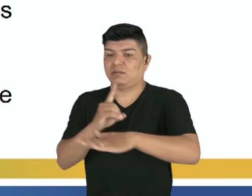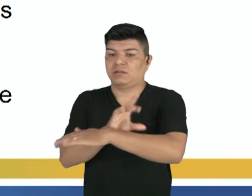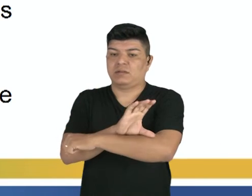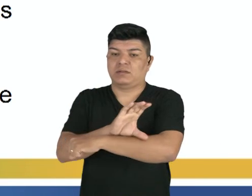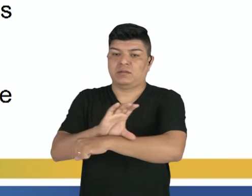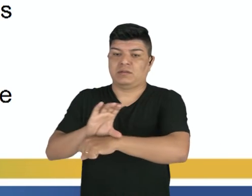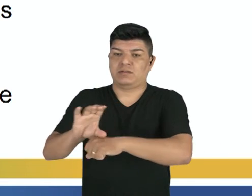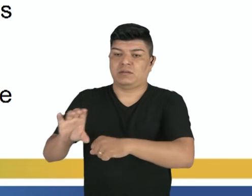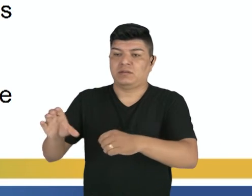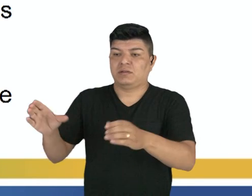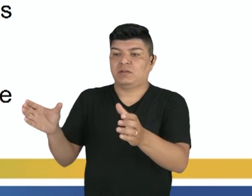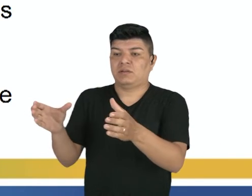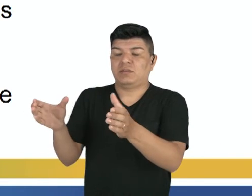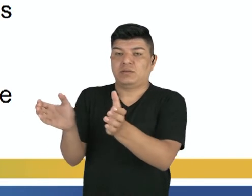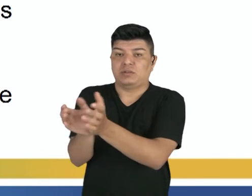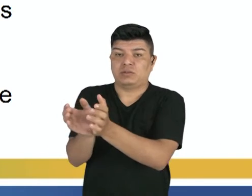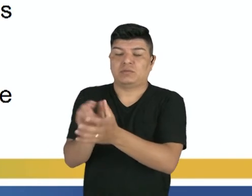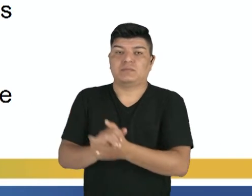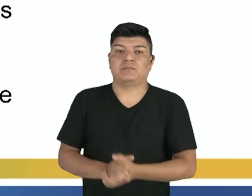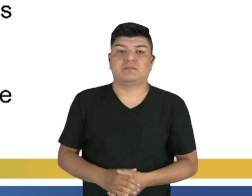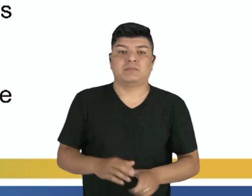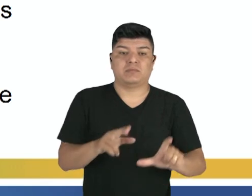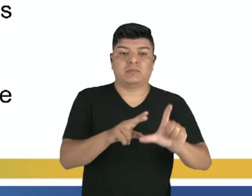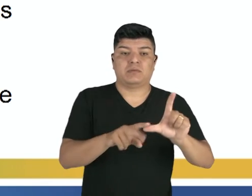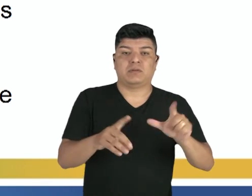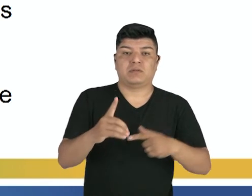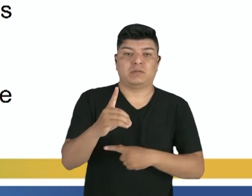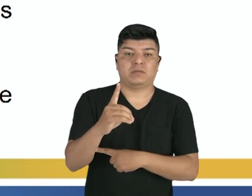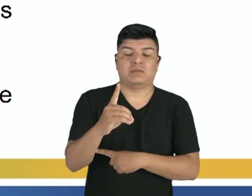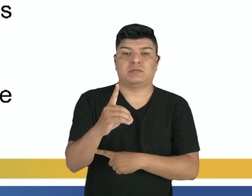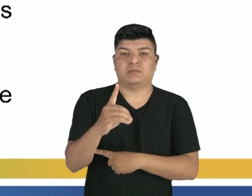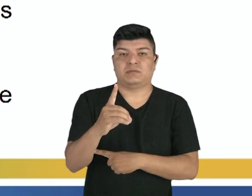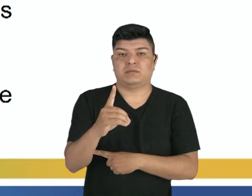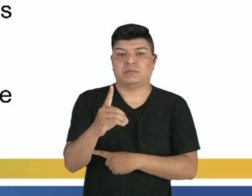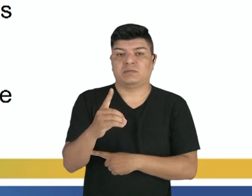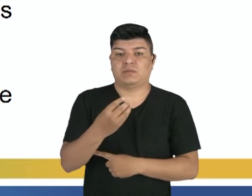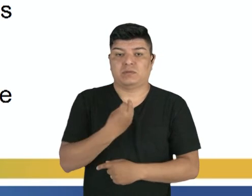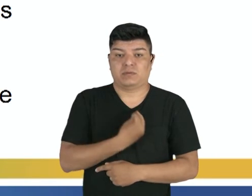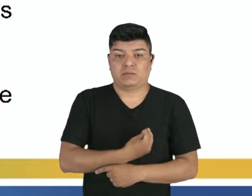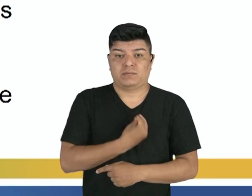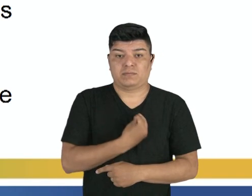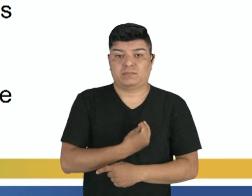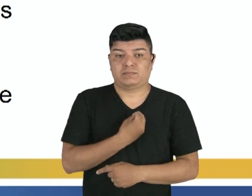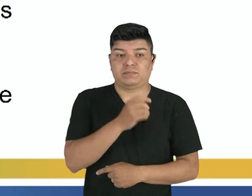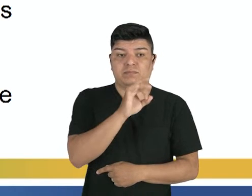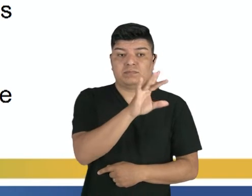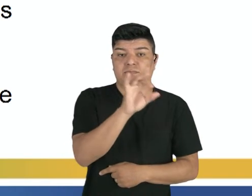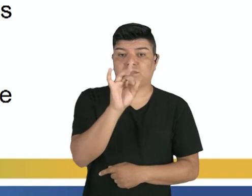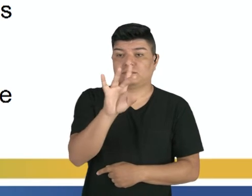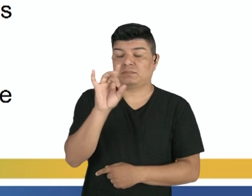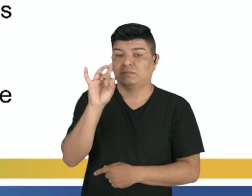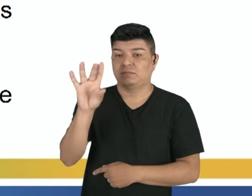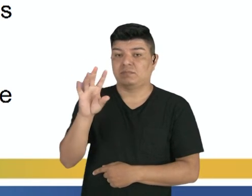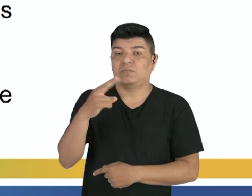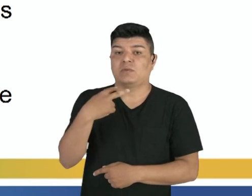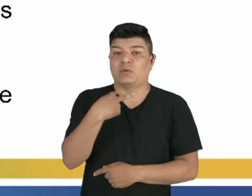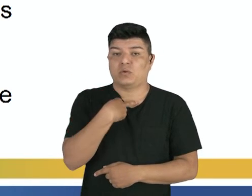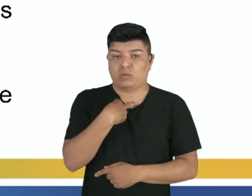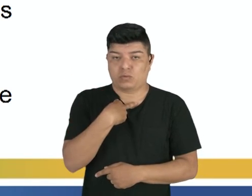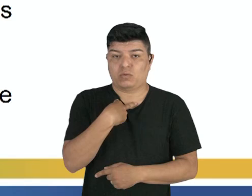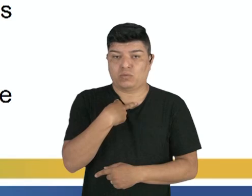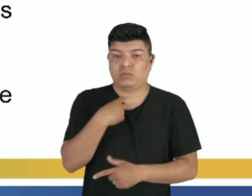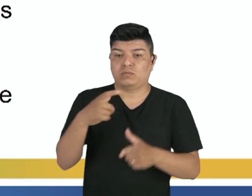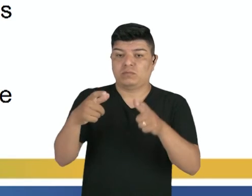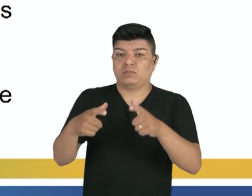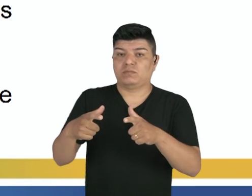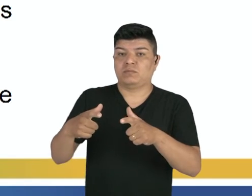cultural e coletiva. Ou alternativa D. A posição que os indivíduos ocupam nas relações de